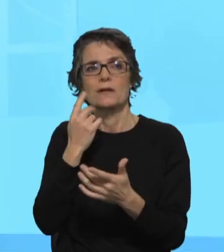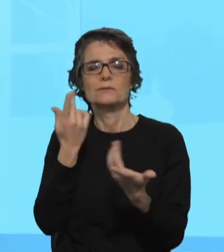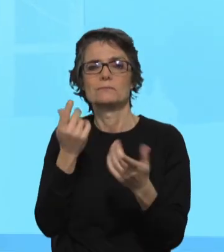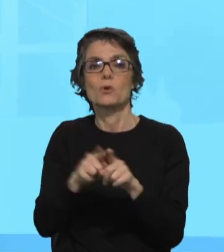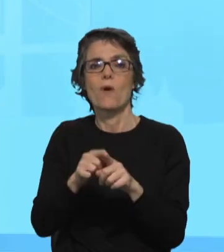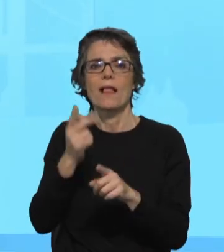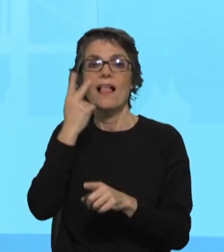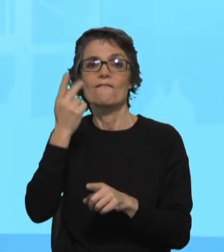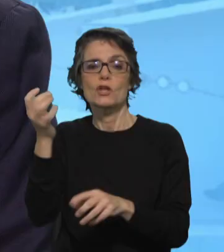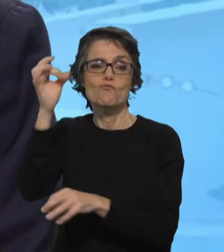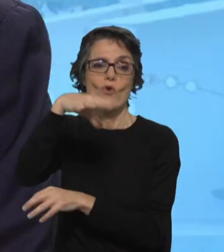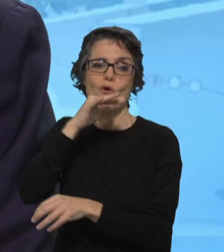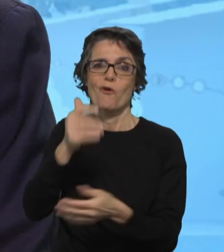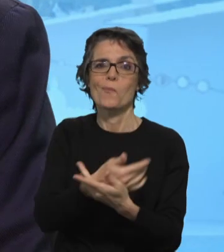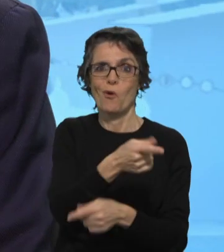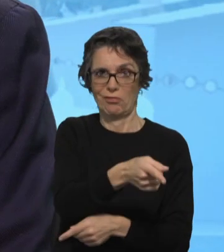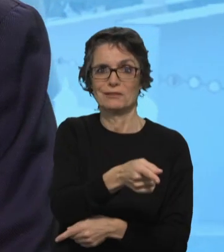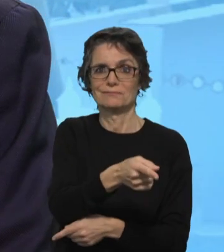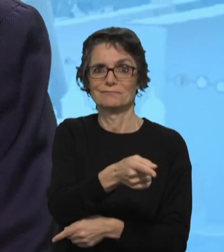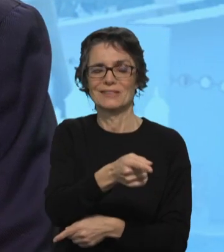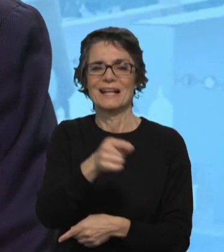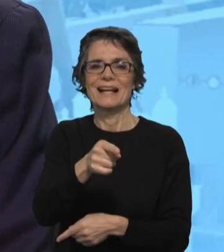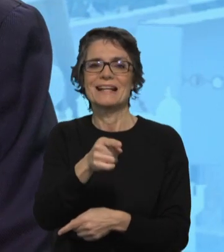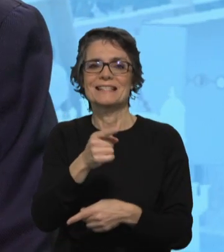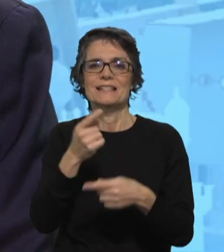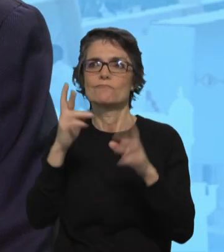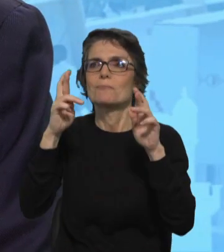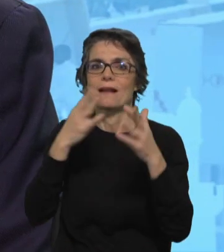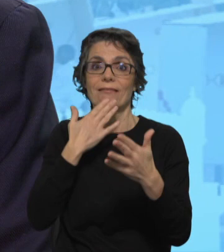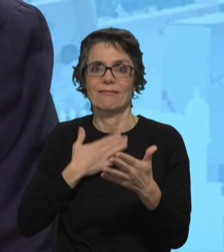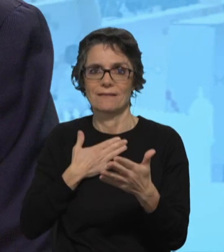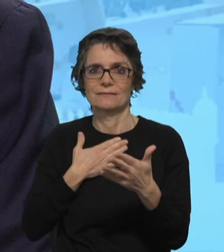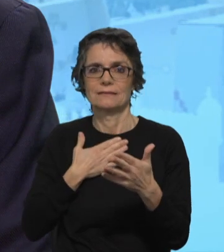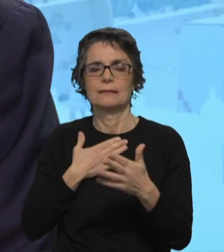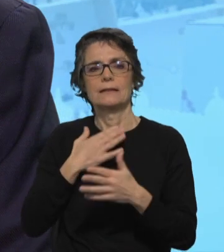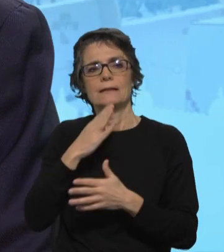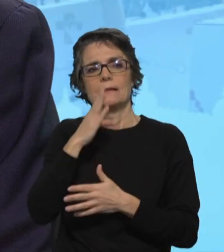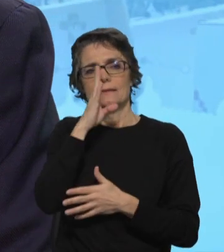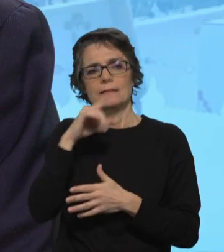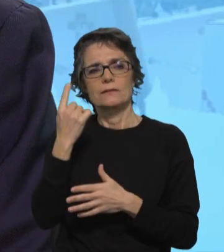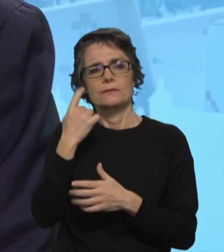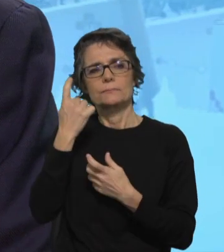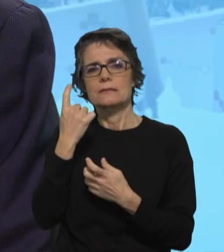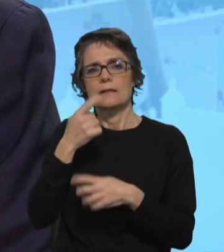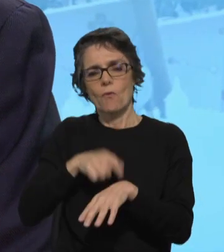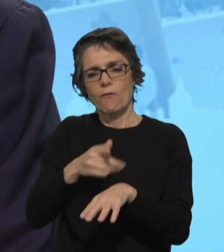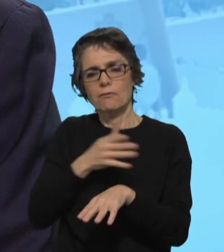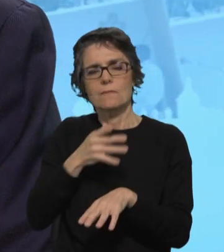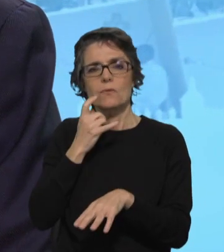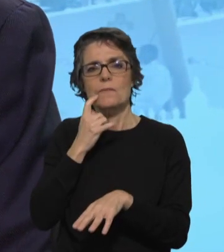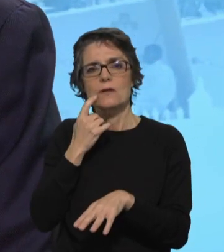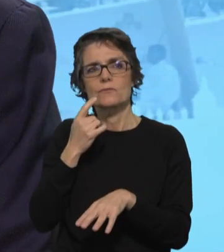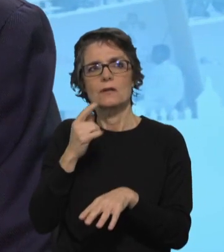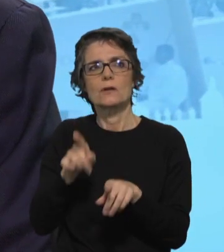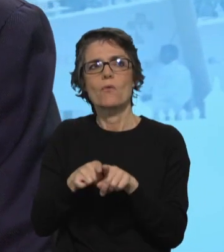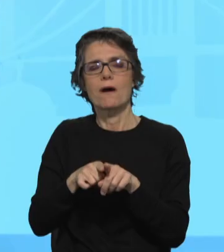morte, como esse lado esperançoso e do caminho que nos é apontado. Se olharmos também para o tempo pascal como a contínua